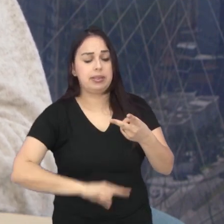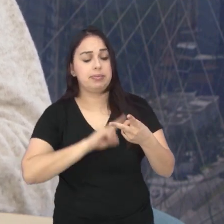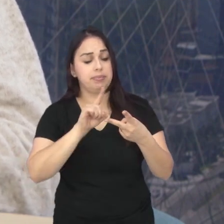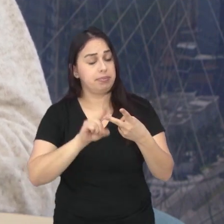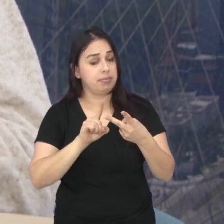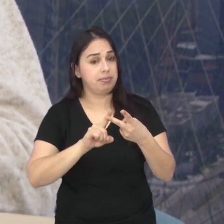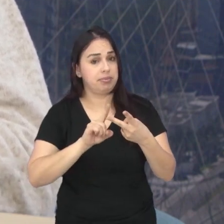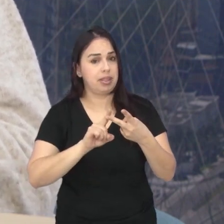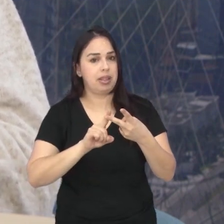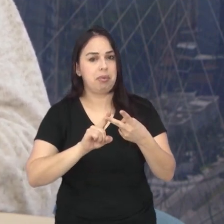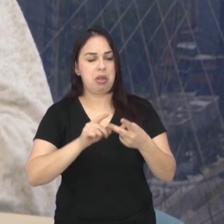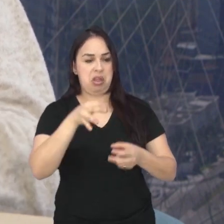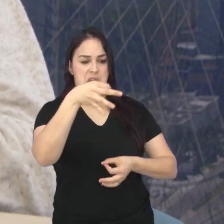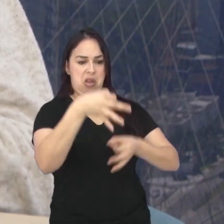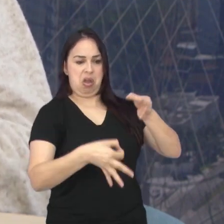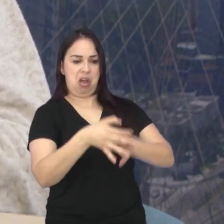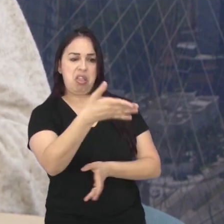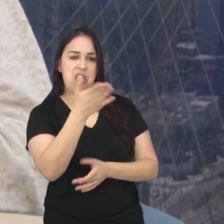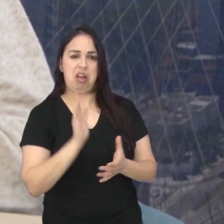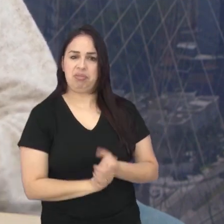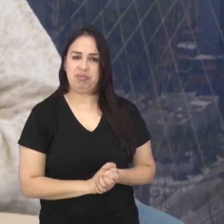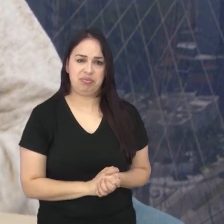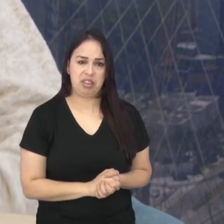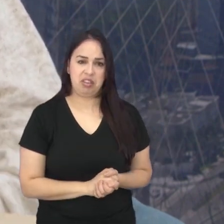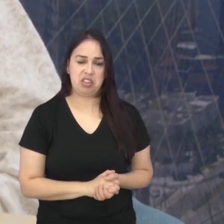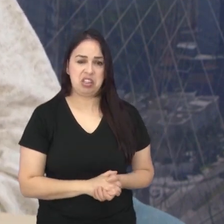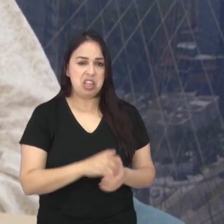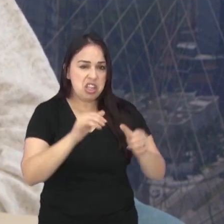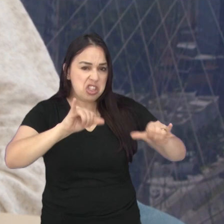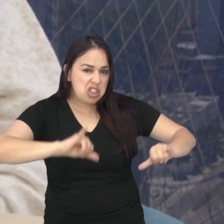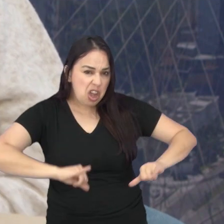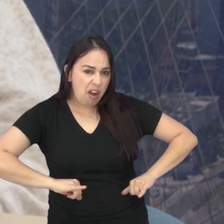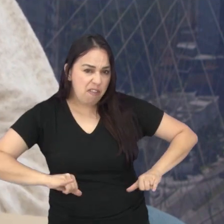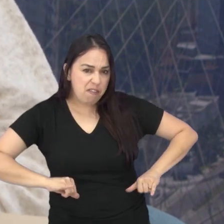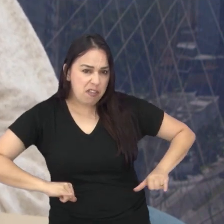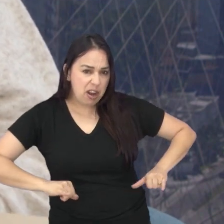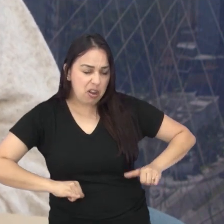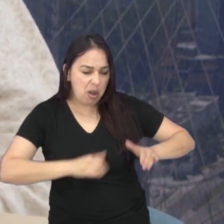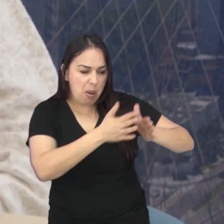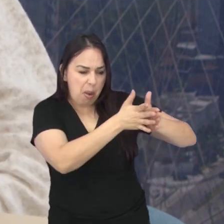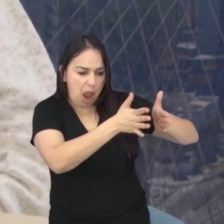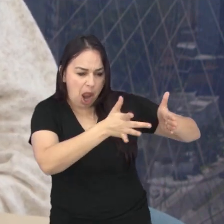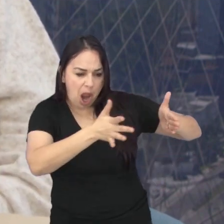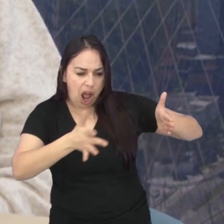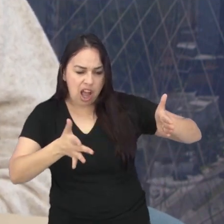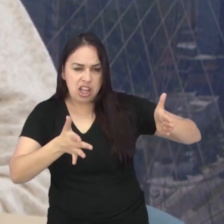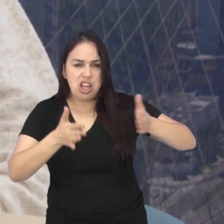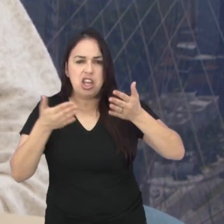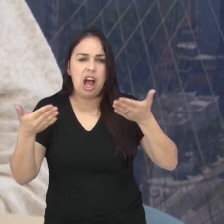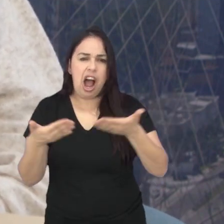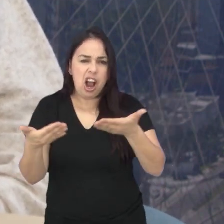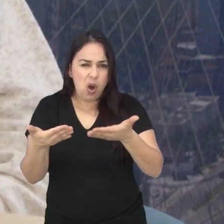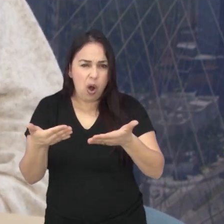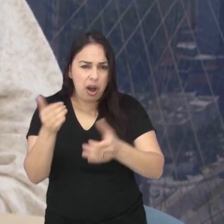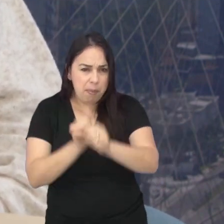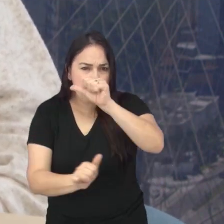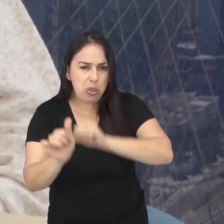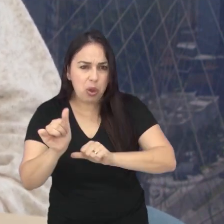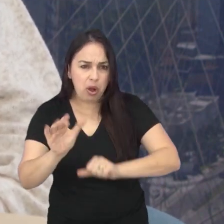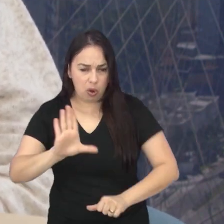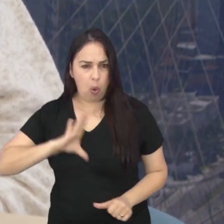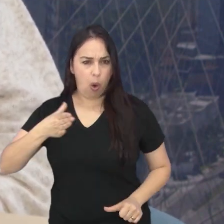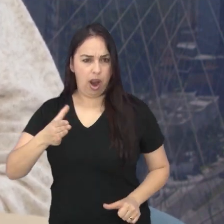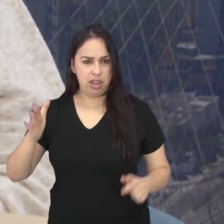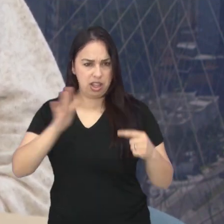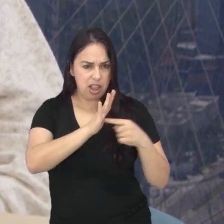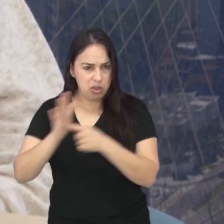também aqueles que julgam, falou, olha, você sofreu tudo isso só agora que você... Por que não falou antes, né? Então, e eu acho